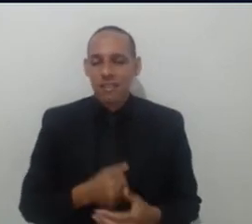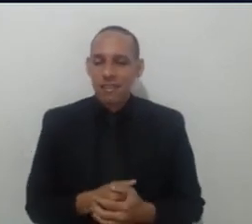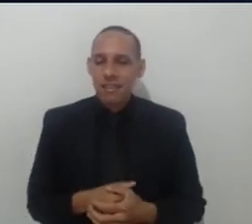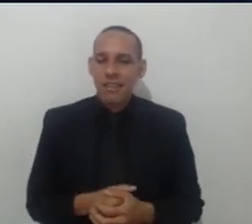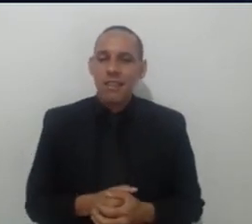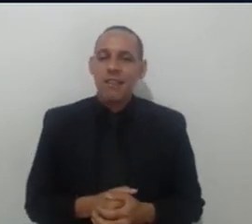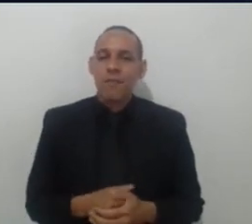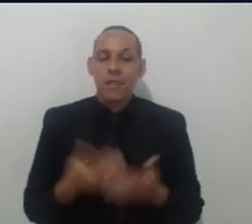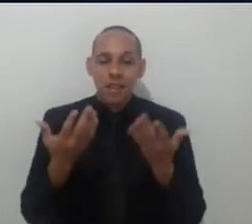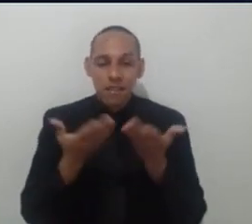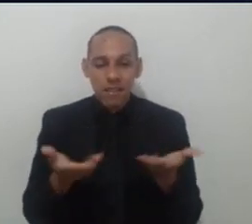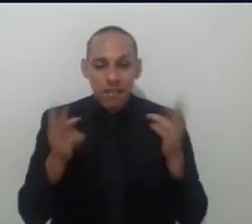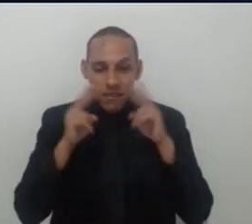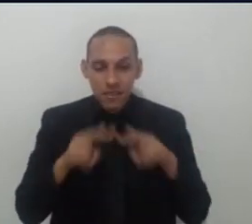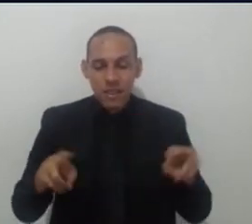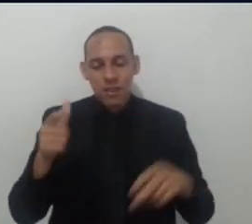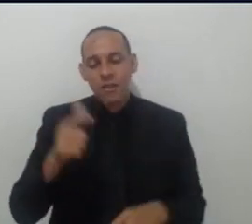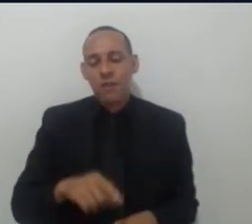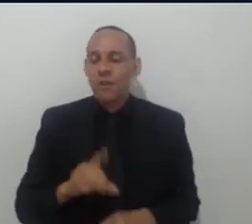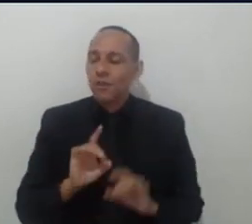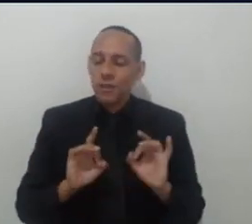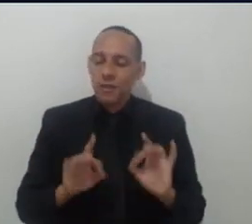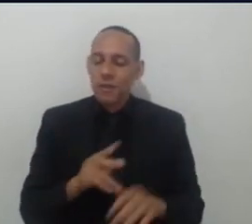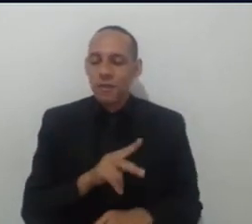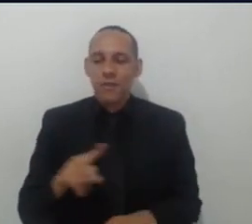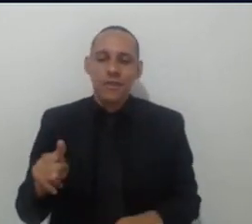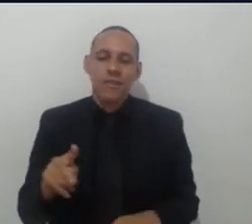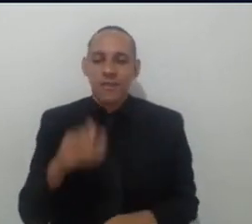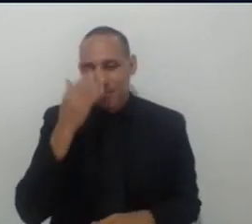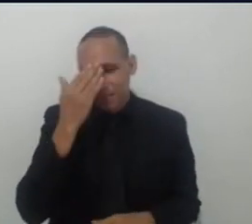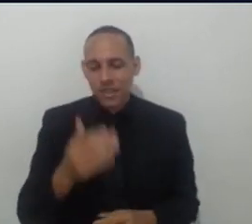todos. Era só isso, senhora presidente. Muito obrigado.